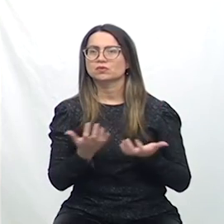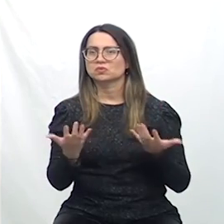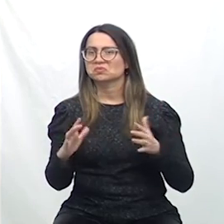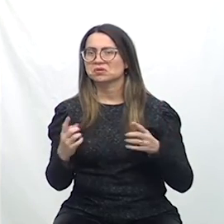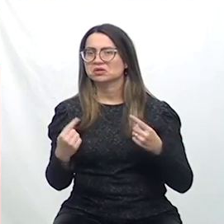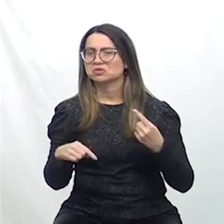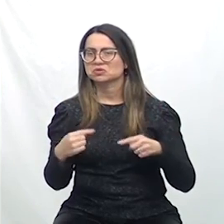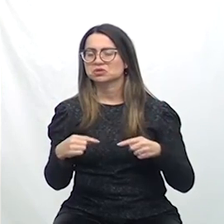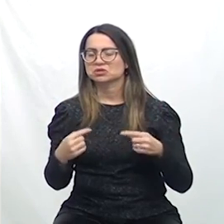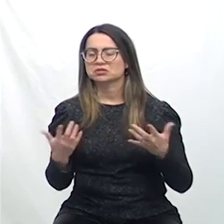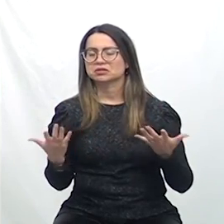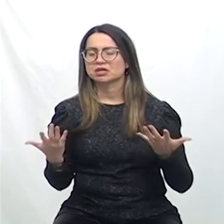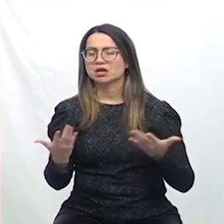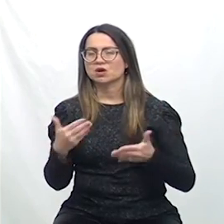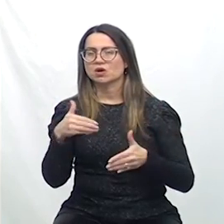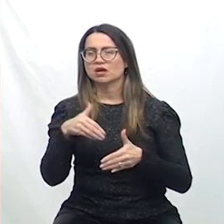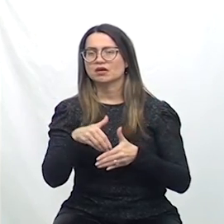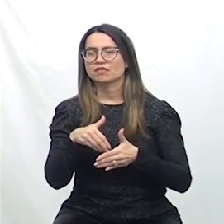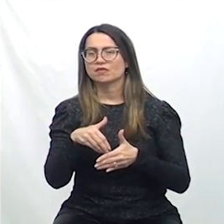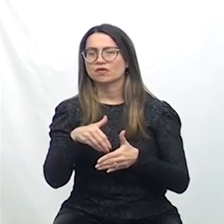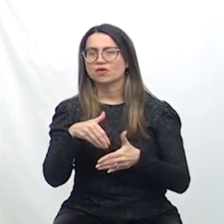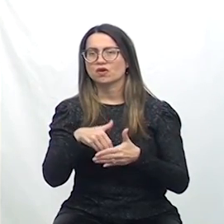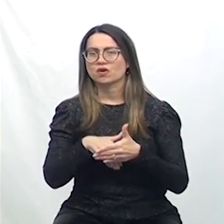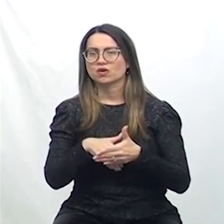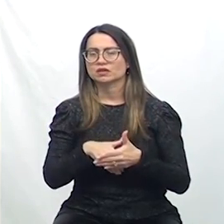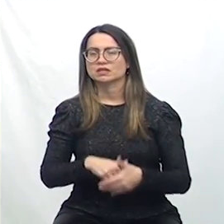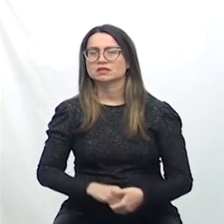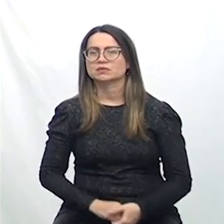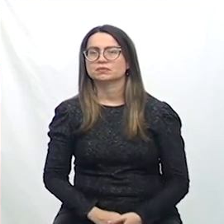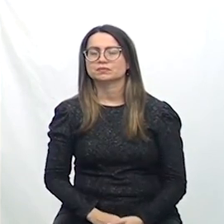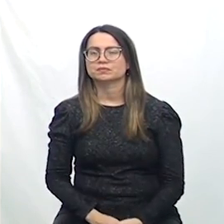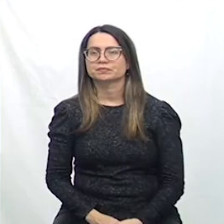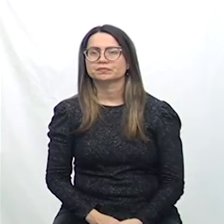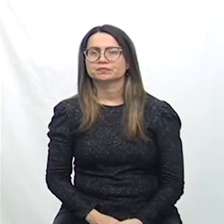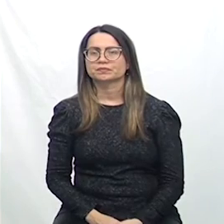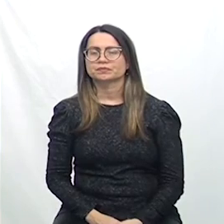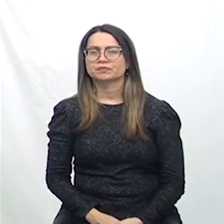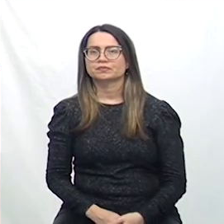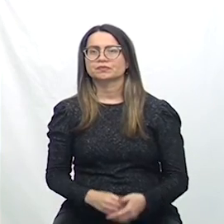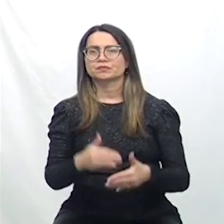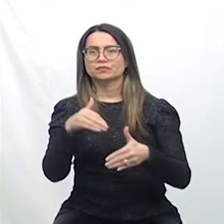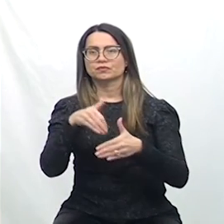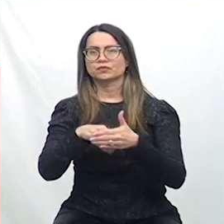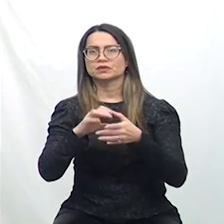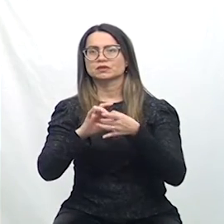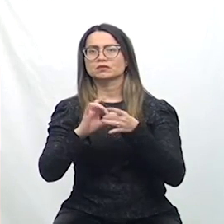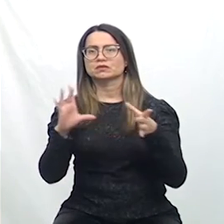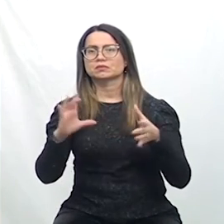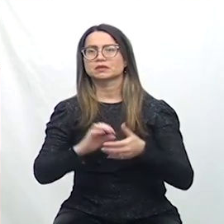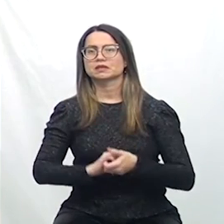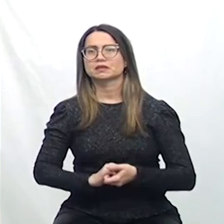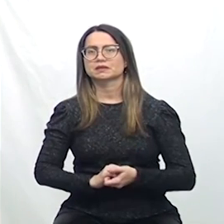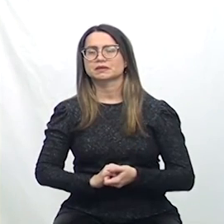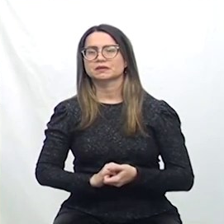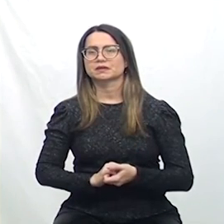Não havendo mais quem queira discutir, a moção está em votação. Votação liberada.